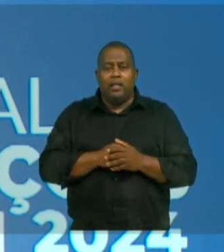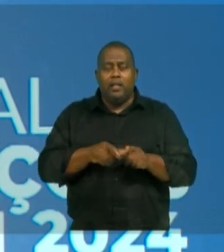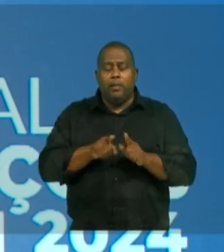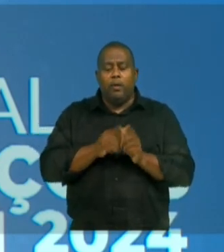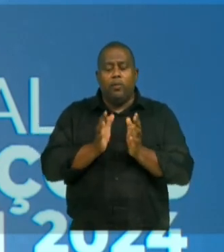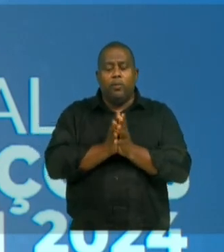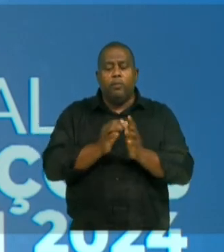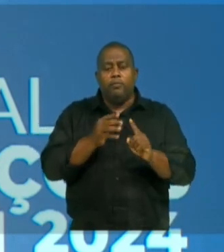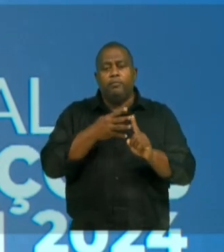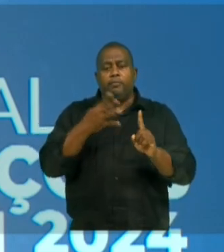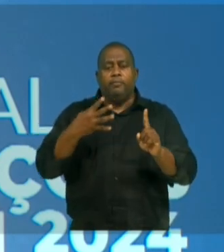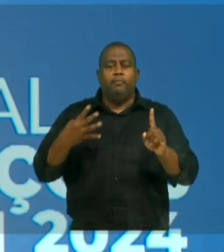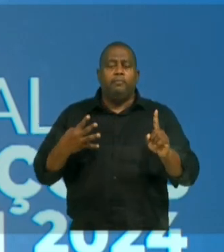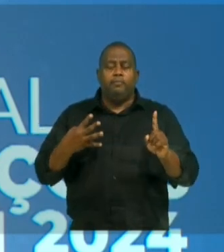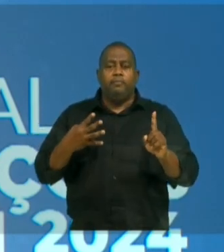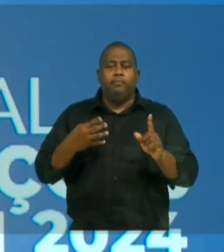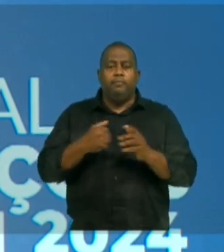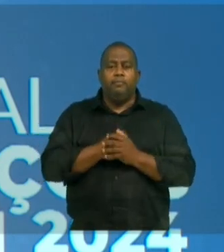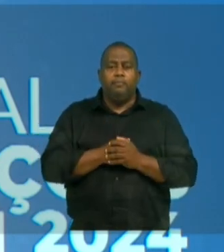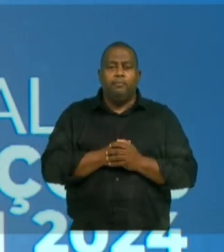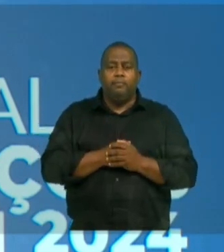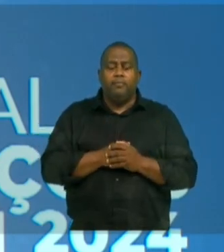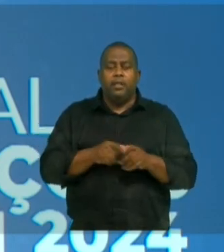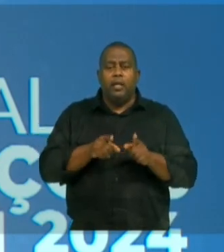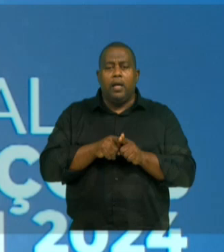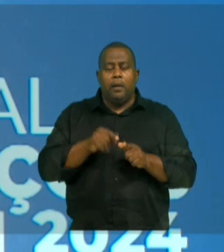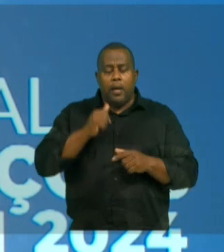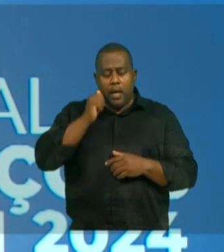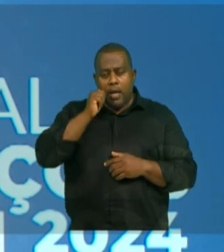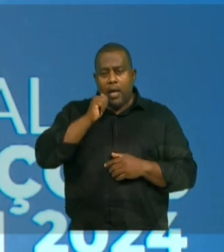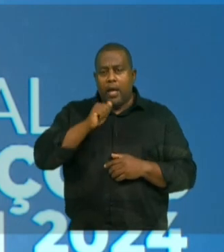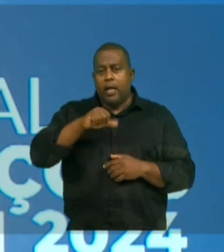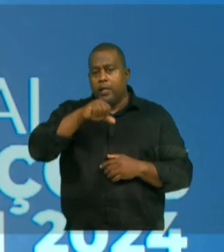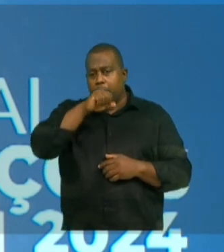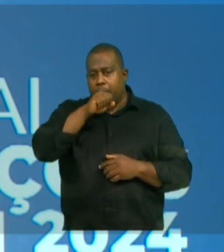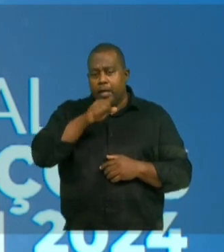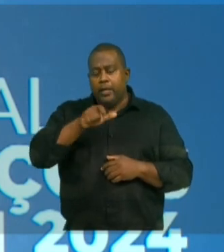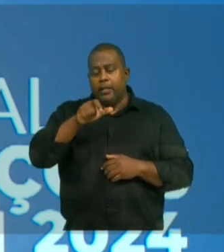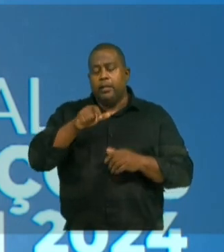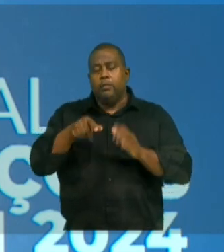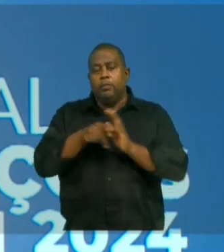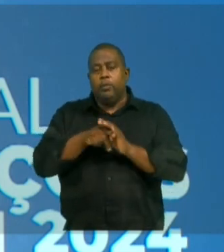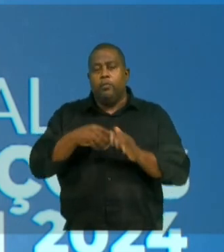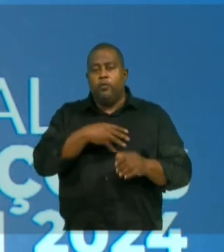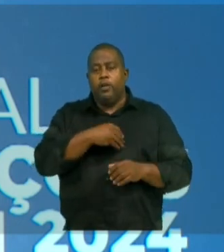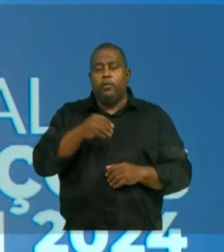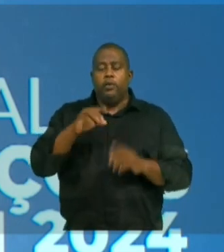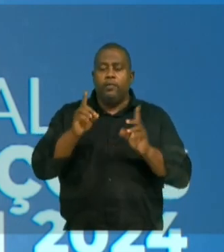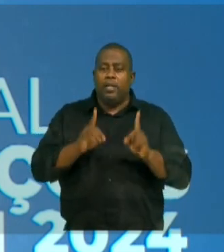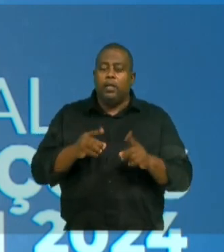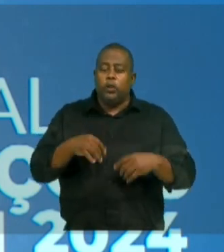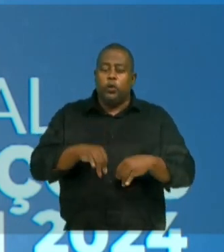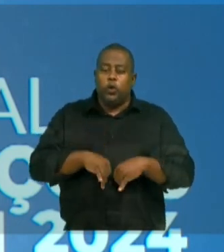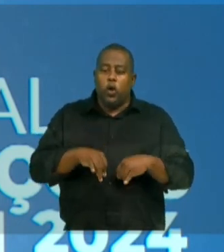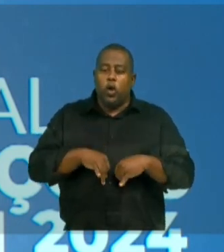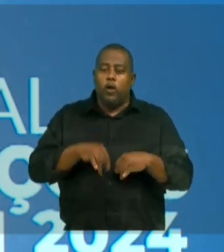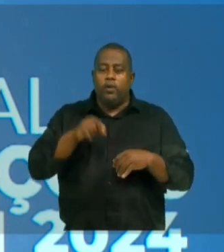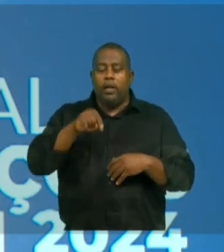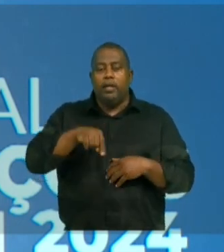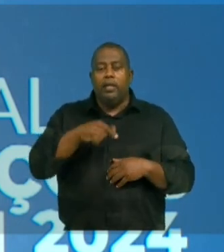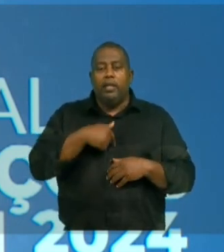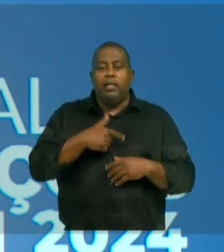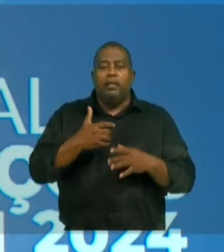lgbtq APN e as mães atípicas que sofrem muito nessa cidade eu sou uma